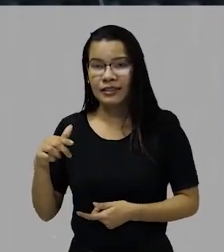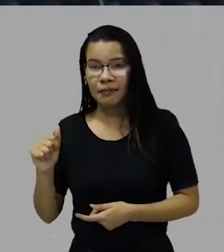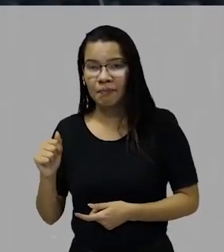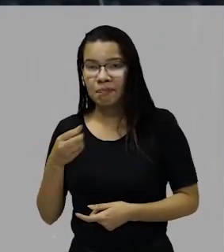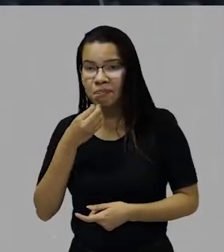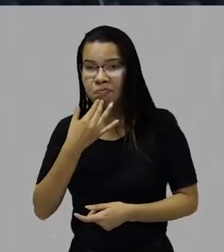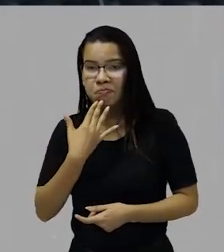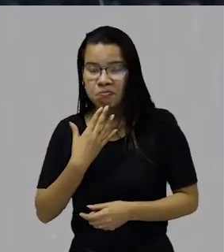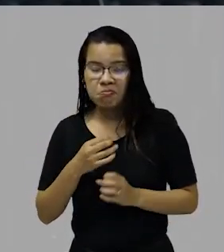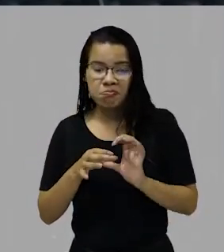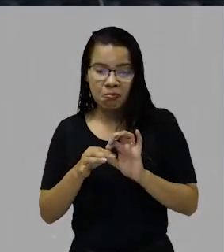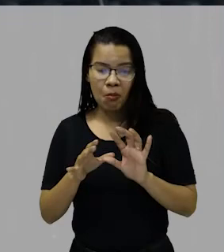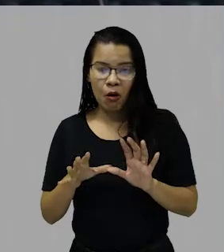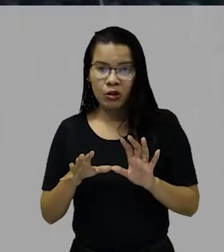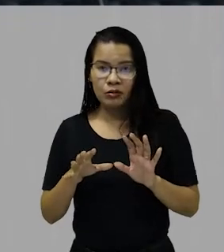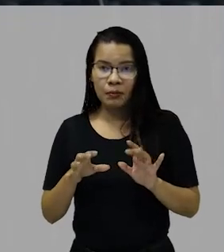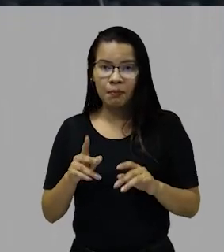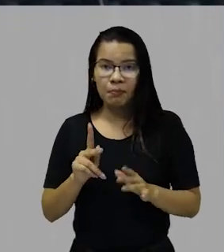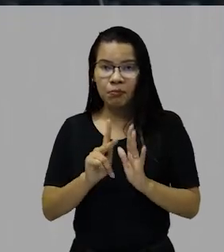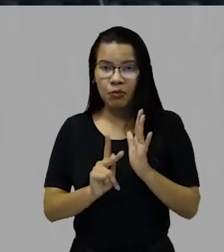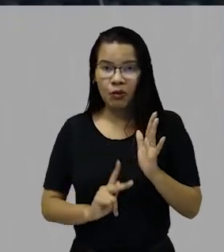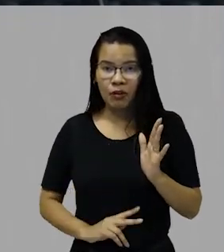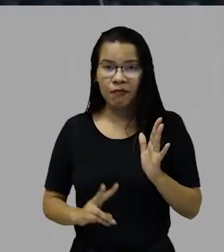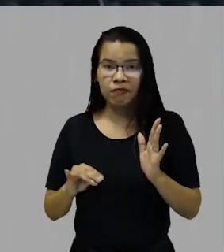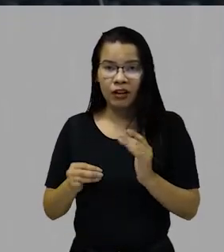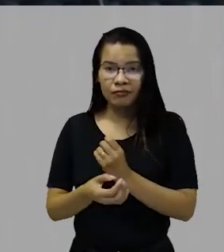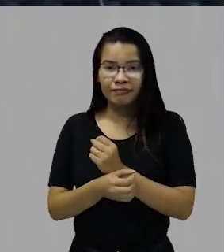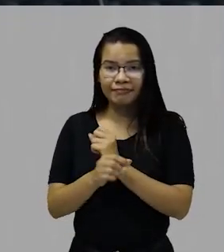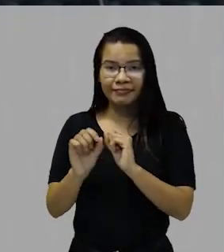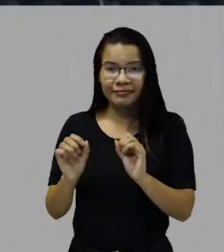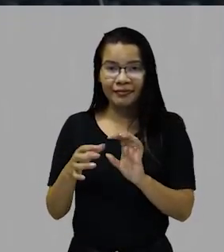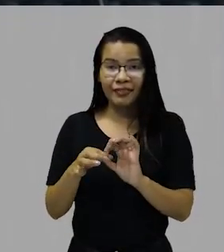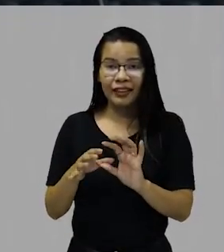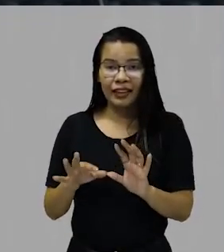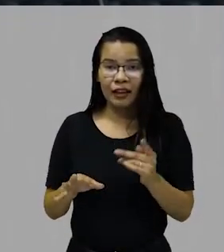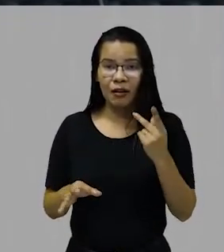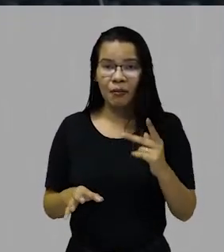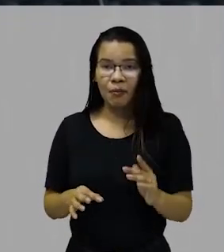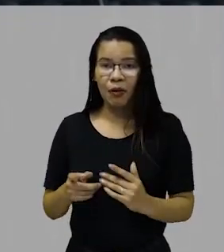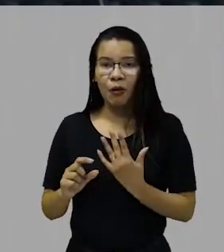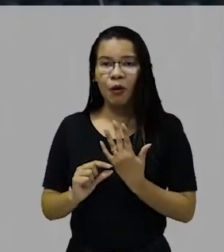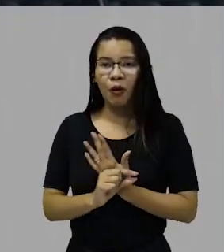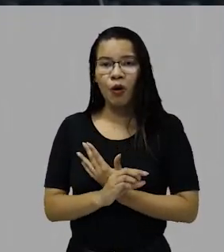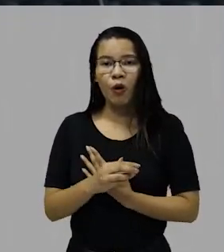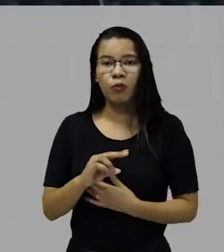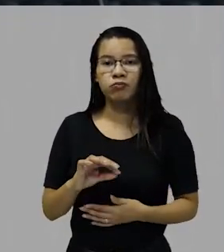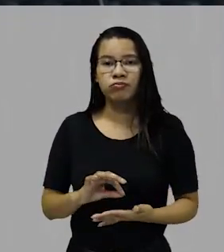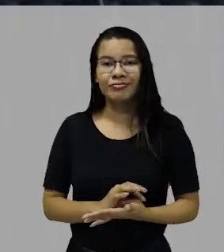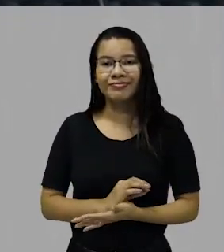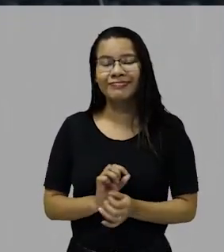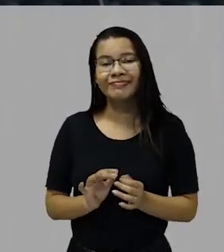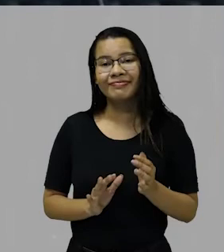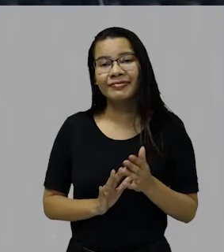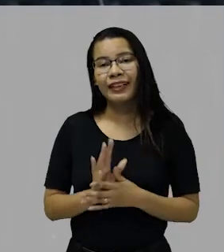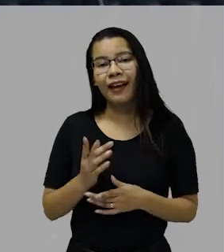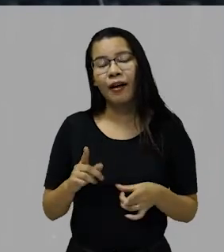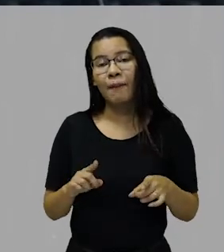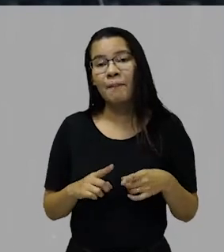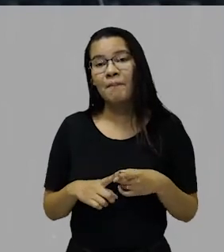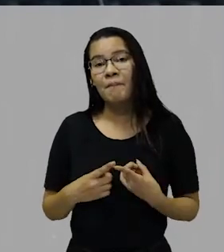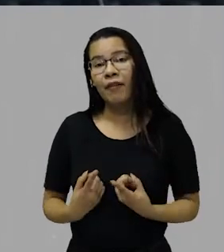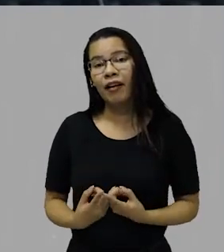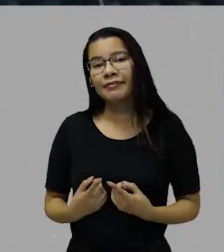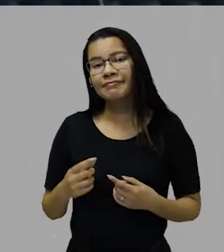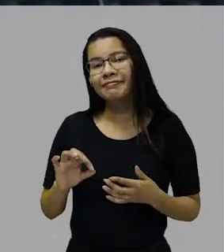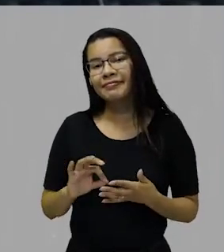dar essa liberdade para o autor, para o compositor. Só que